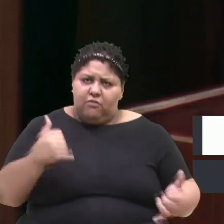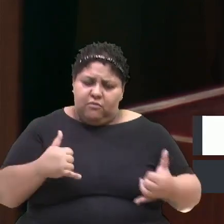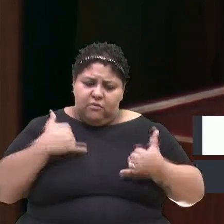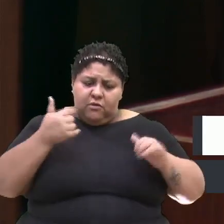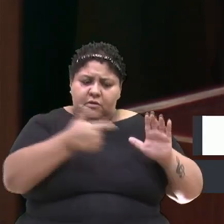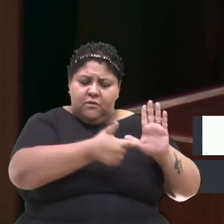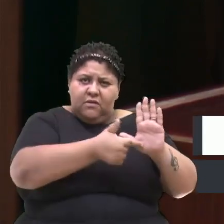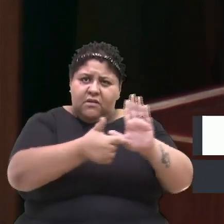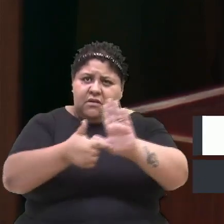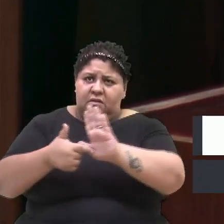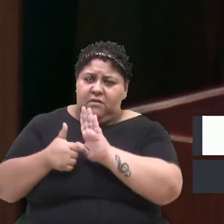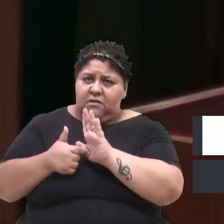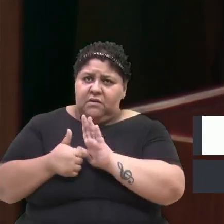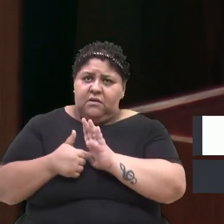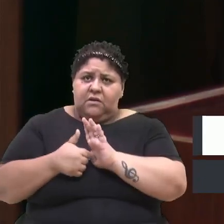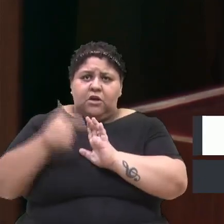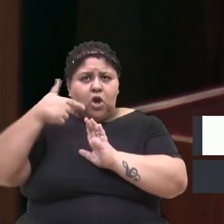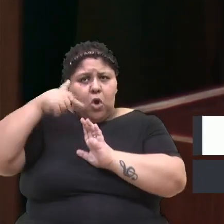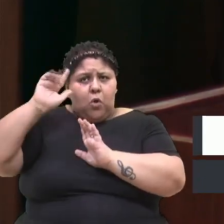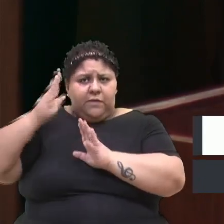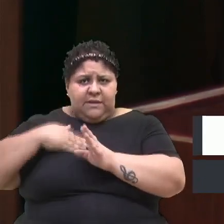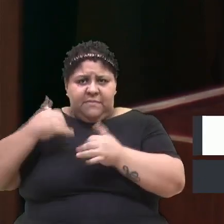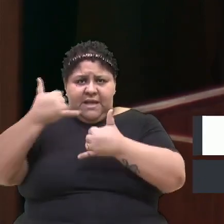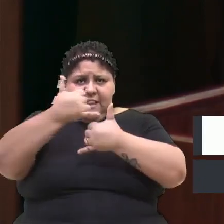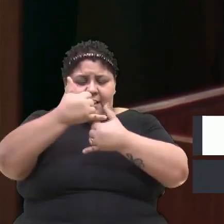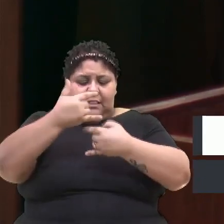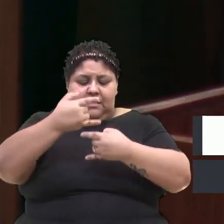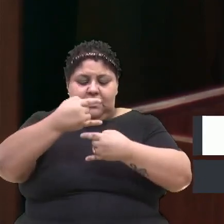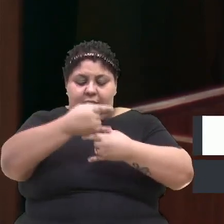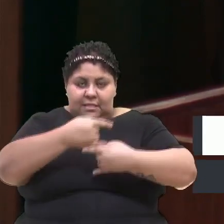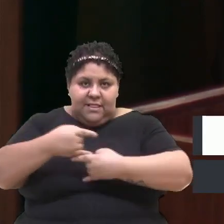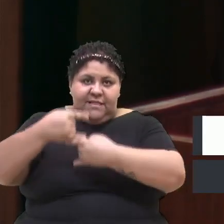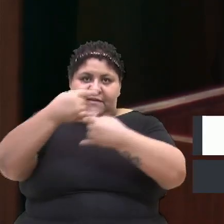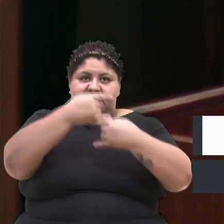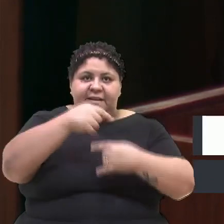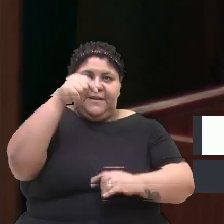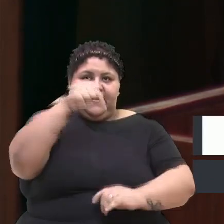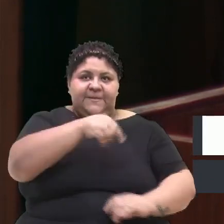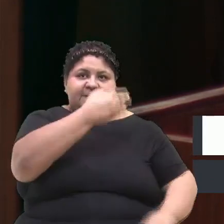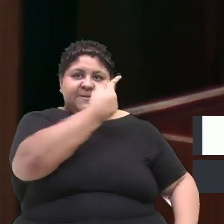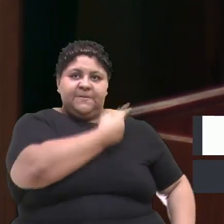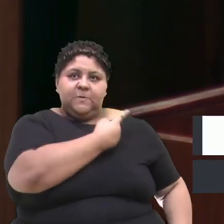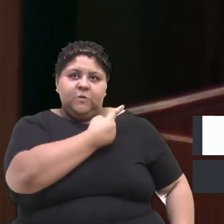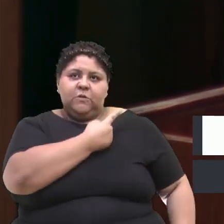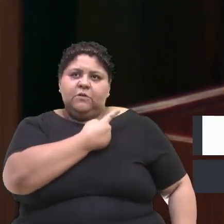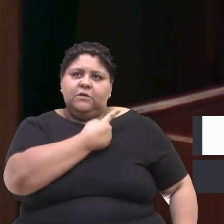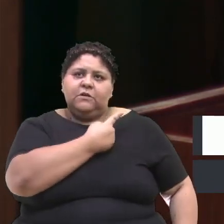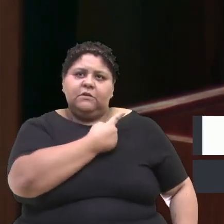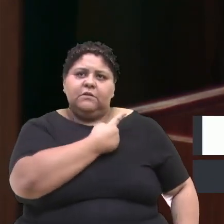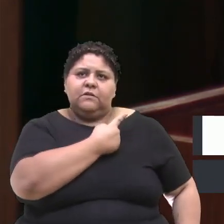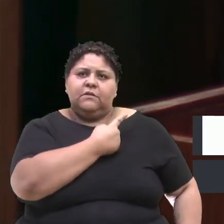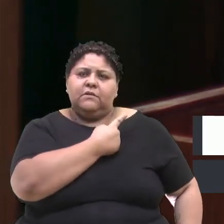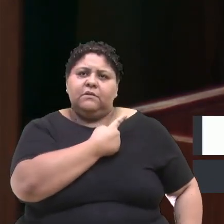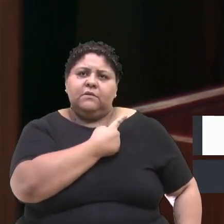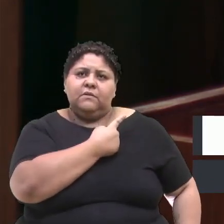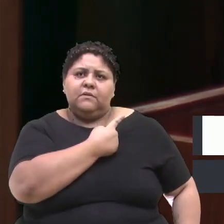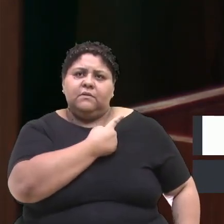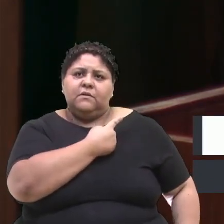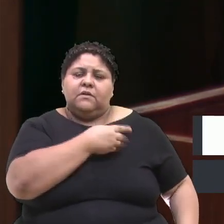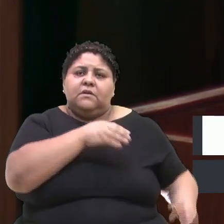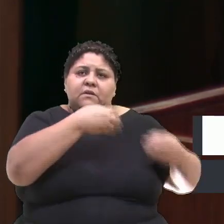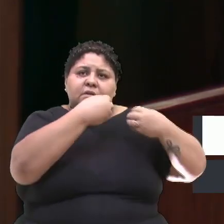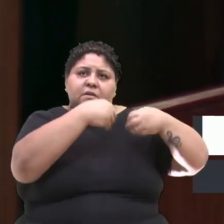como apresentei ontem na minha live, né, que esse aqui, senhoras e senhores, esse é o panfleto